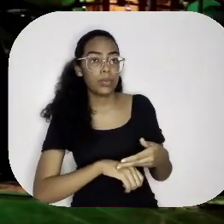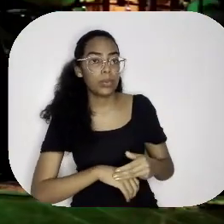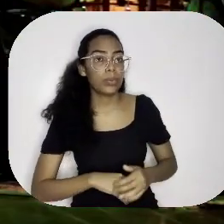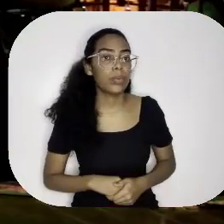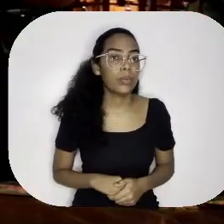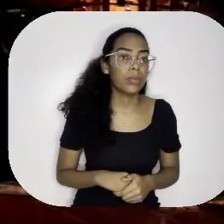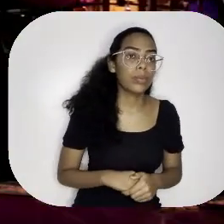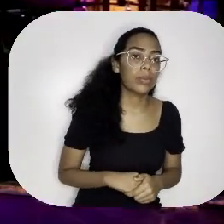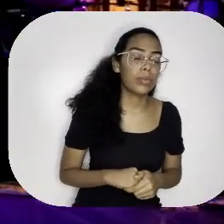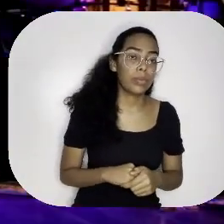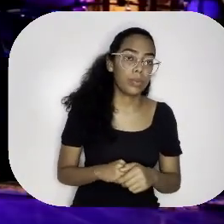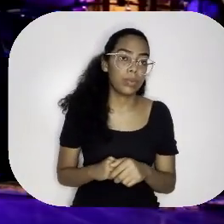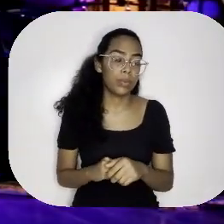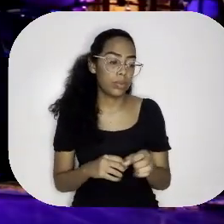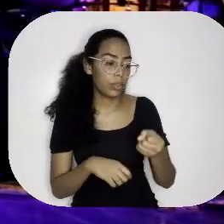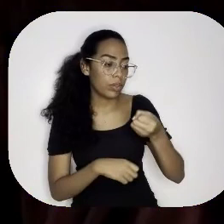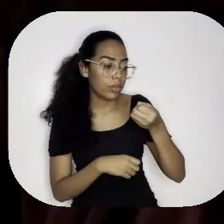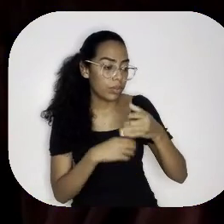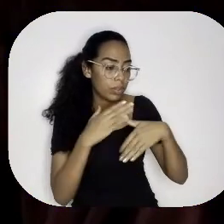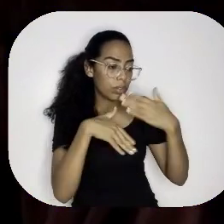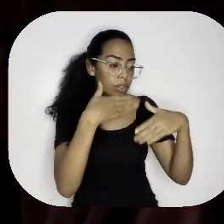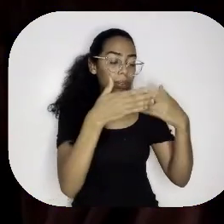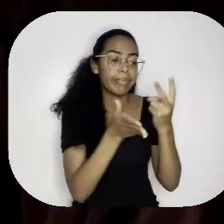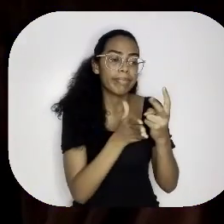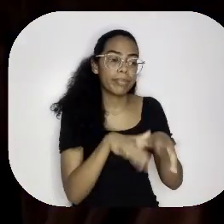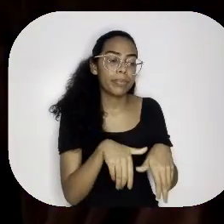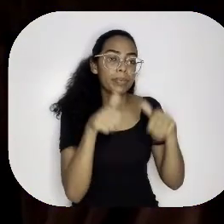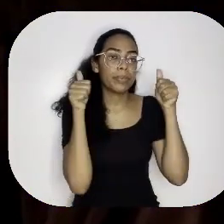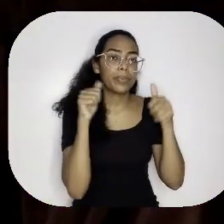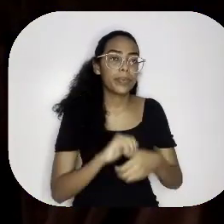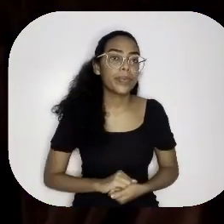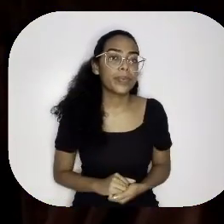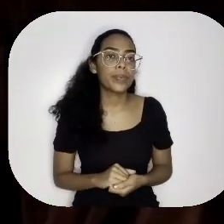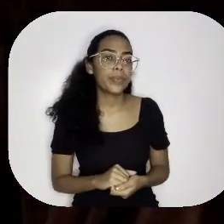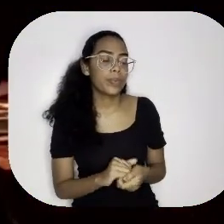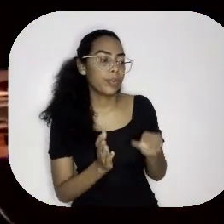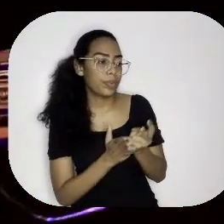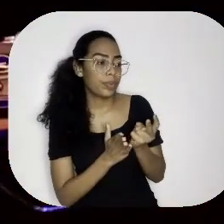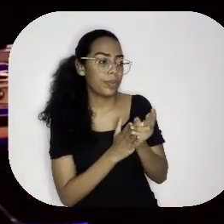Porque eu sou banto de bandeira branca pra evoluir e ser de